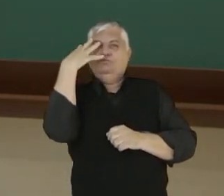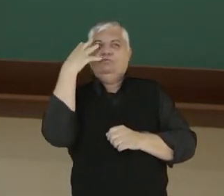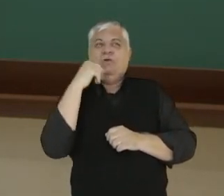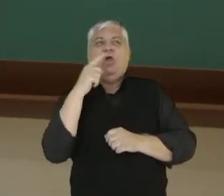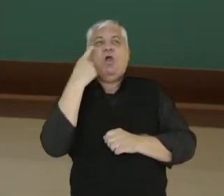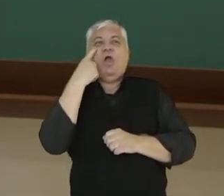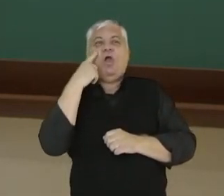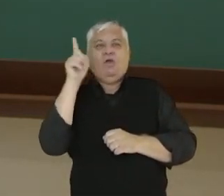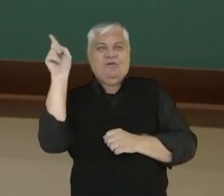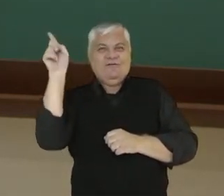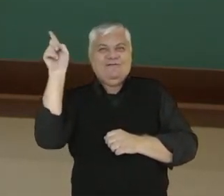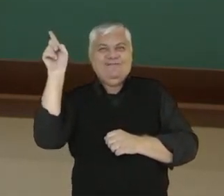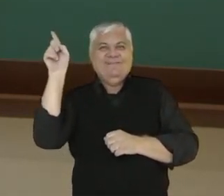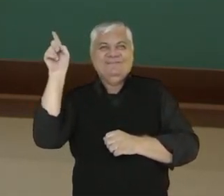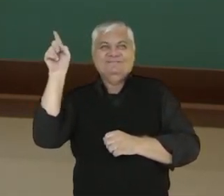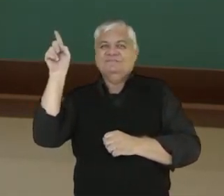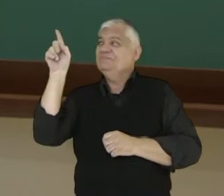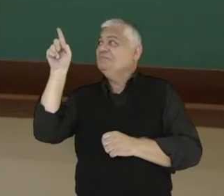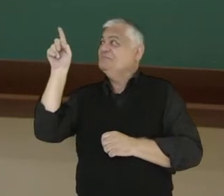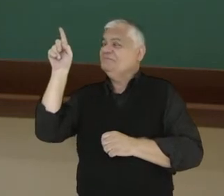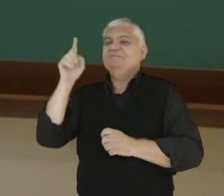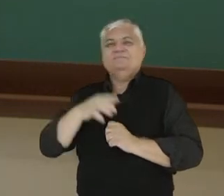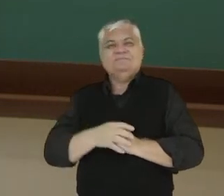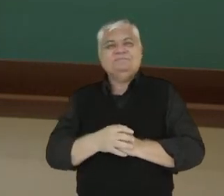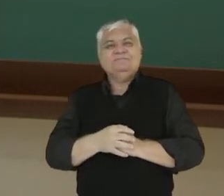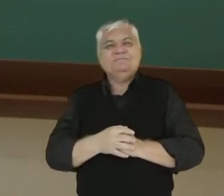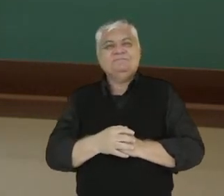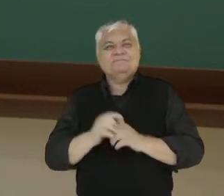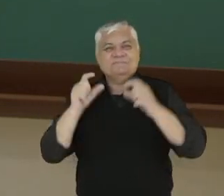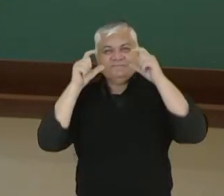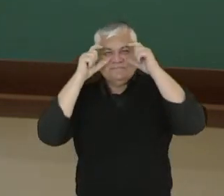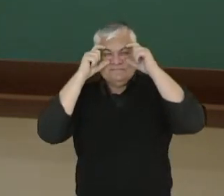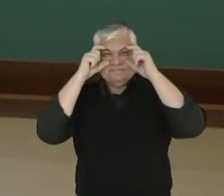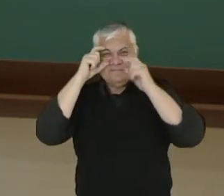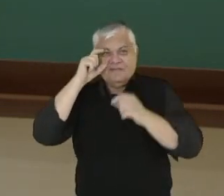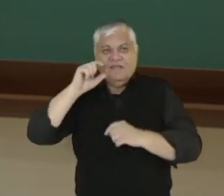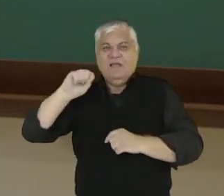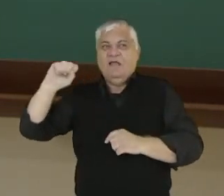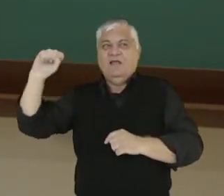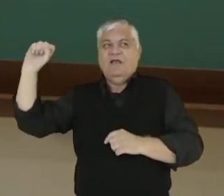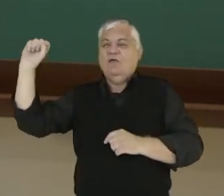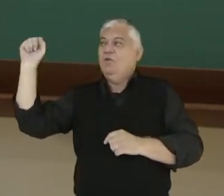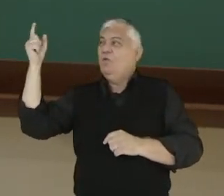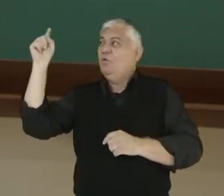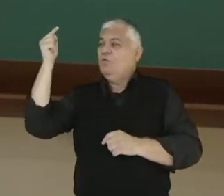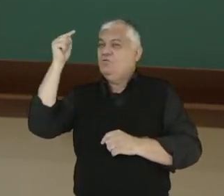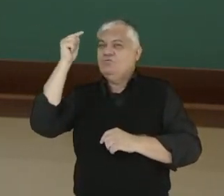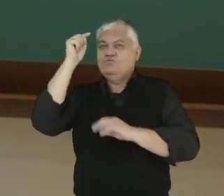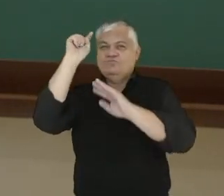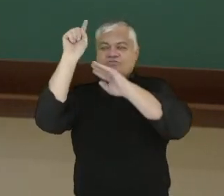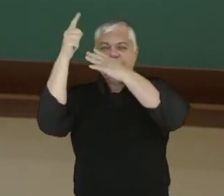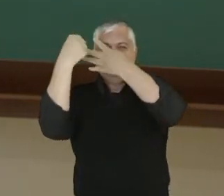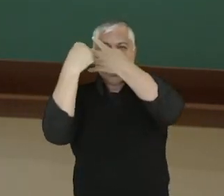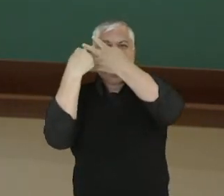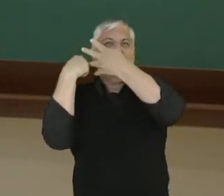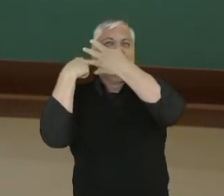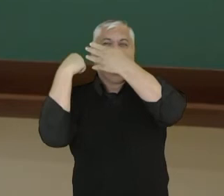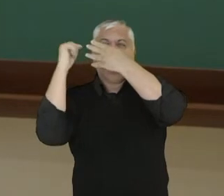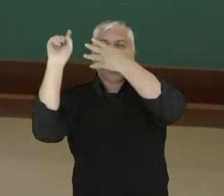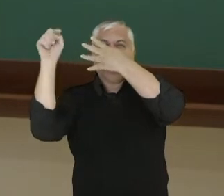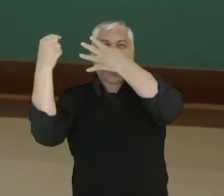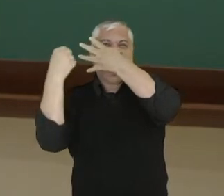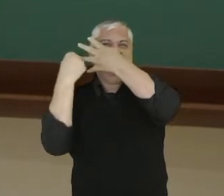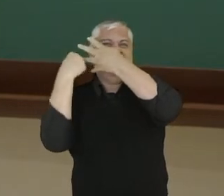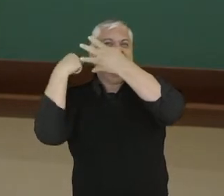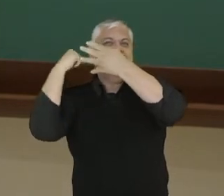Olha só que eu tenho lentes e o raio de luz, ele vem e ele consegue atravessar a lente. Então,